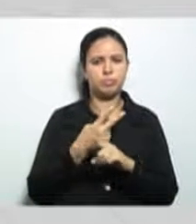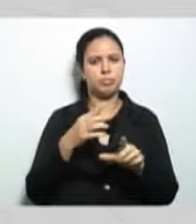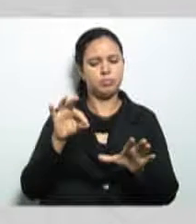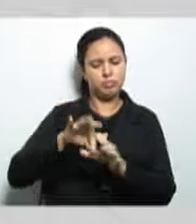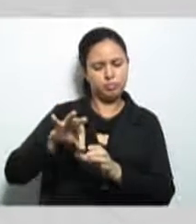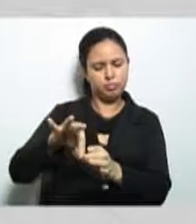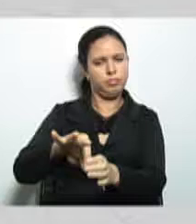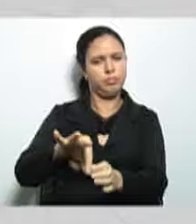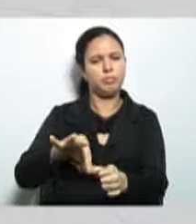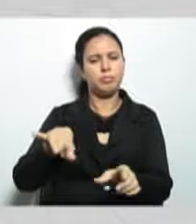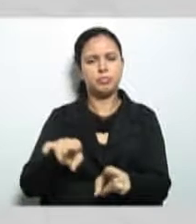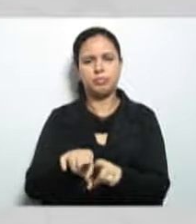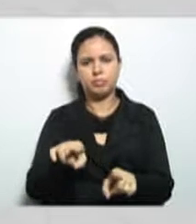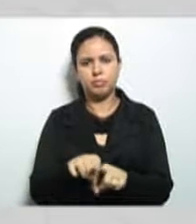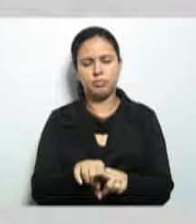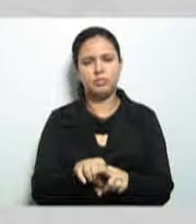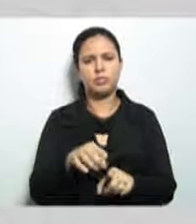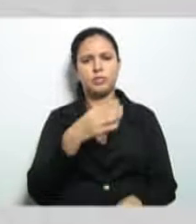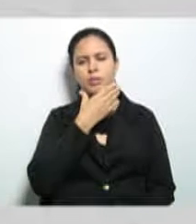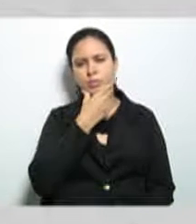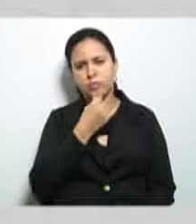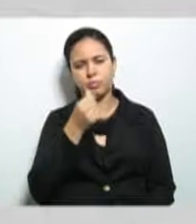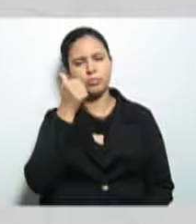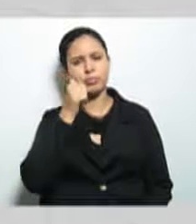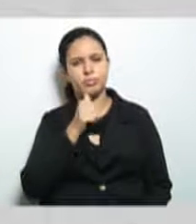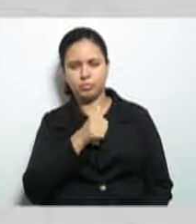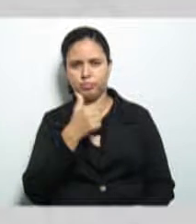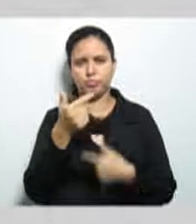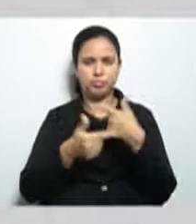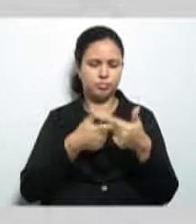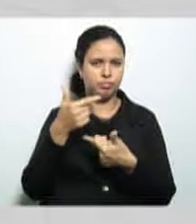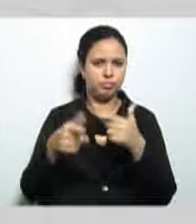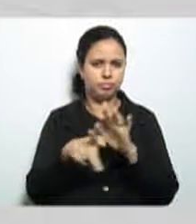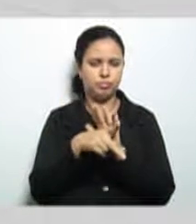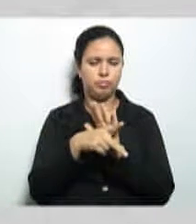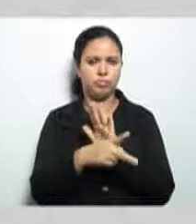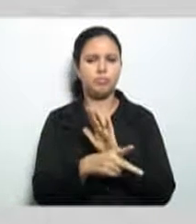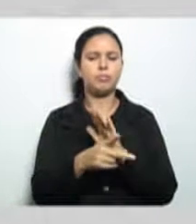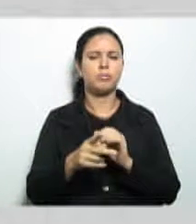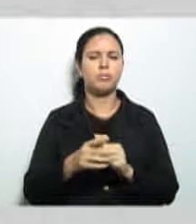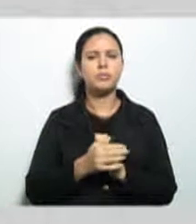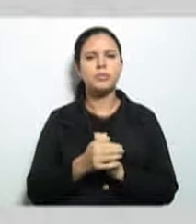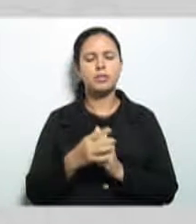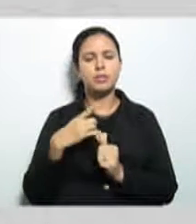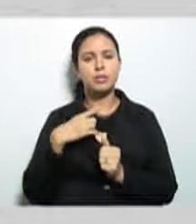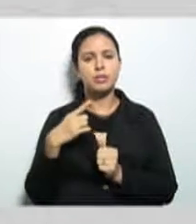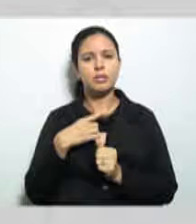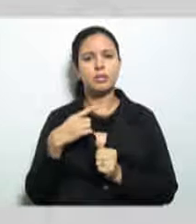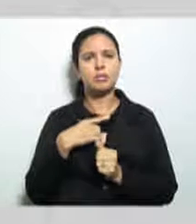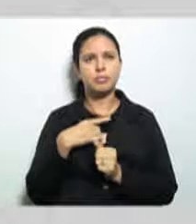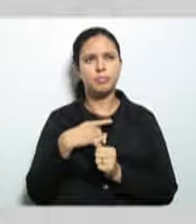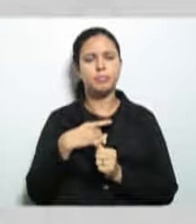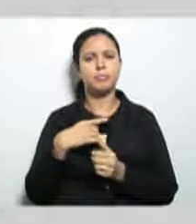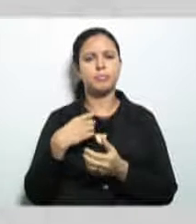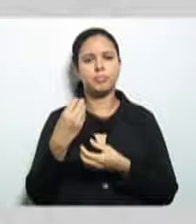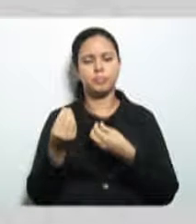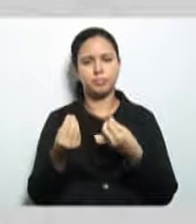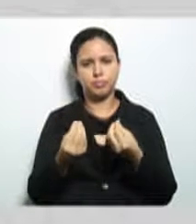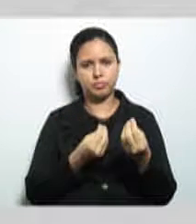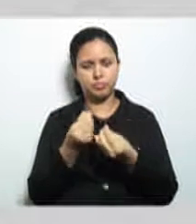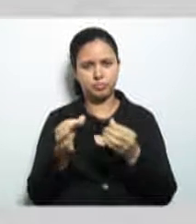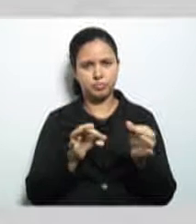plantava, tinha a função do homem, tinha a função da mulher. Então nós tínhamos essa forma de